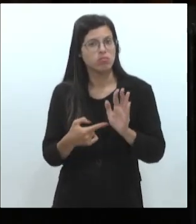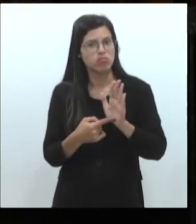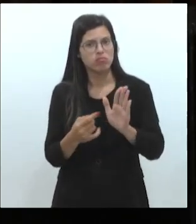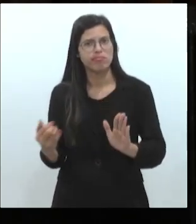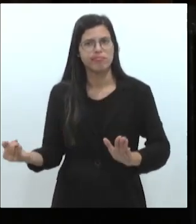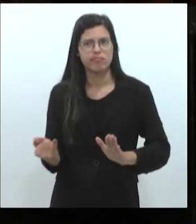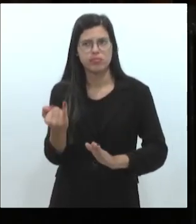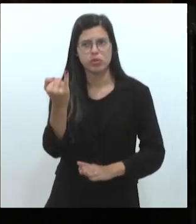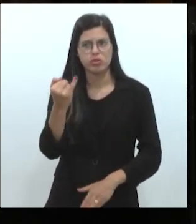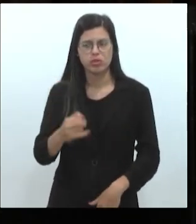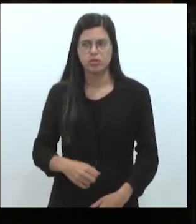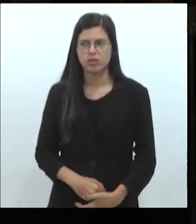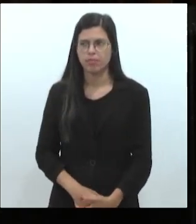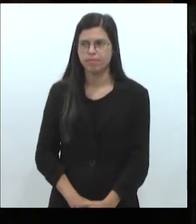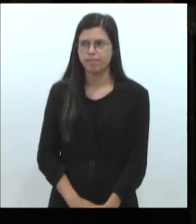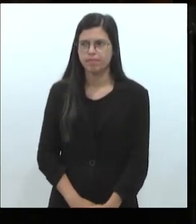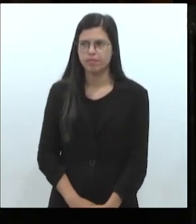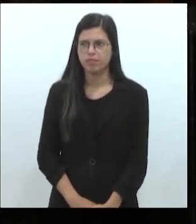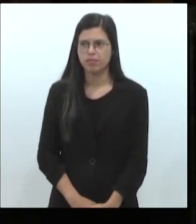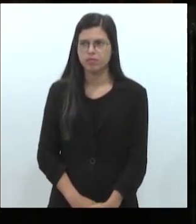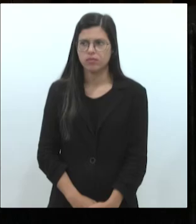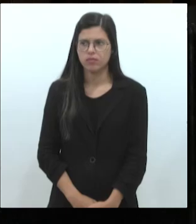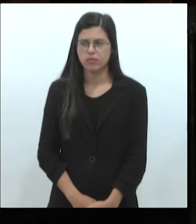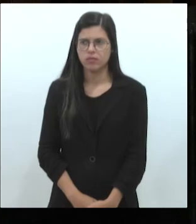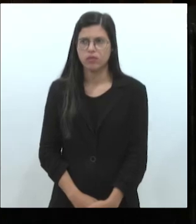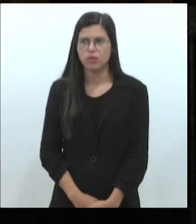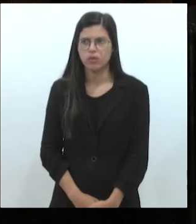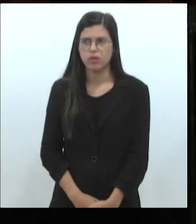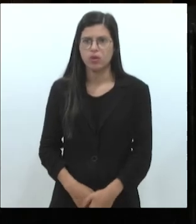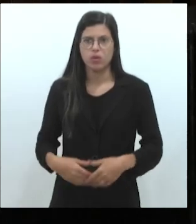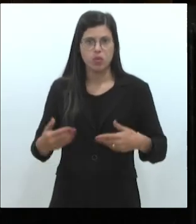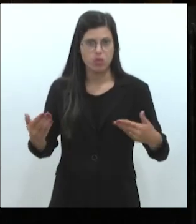importância. E nos jornais de hoje,